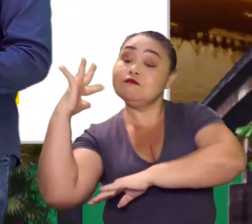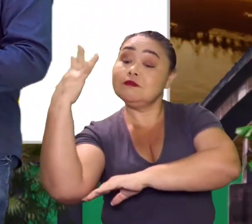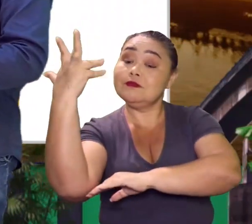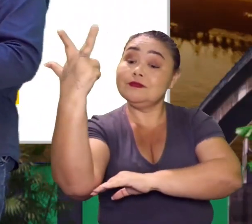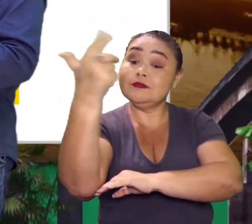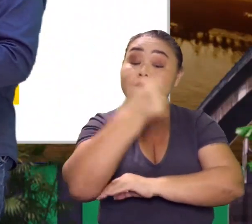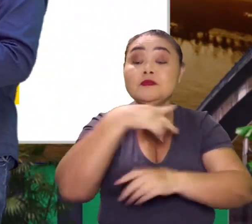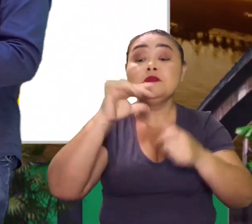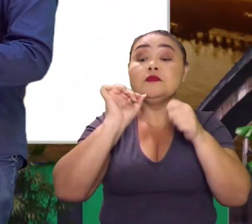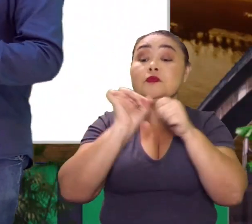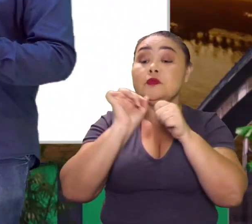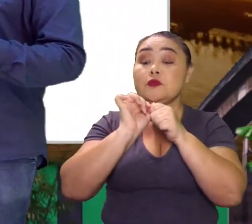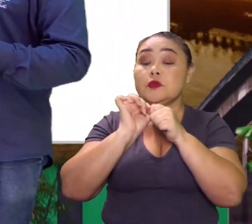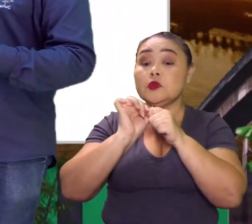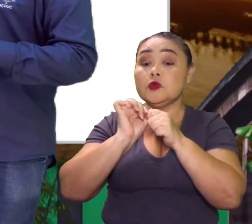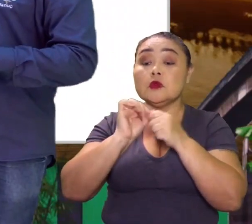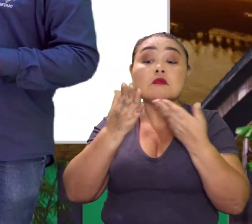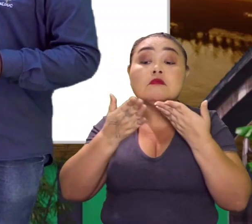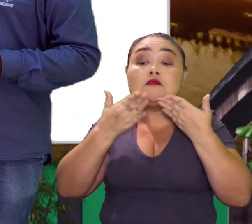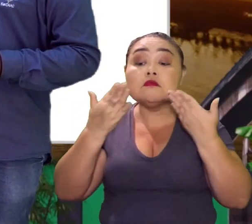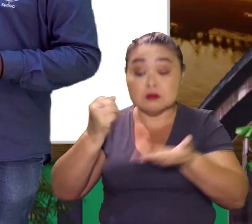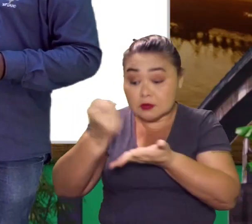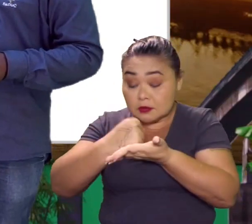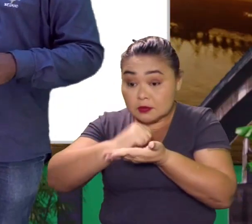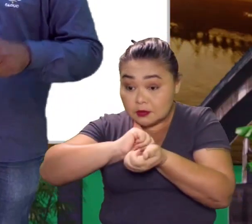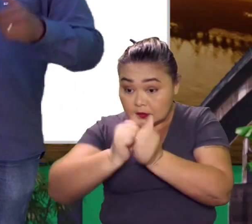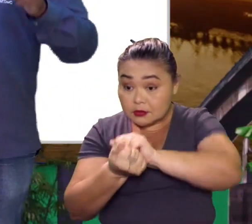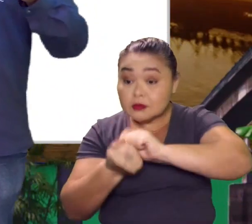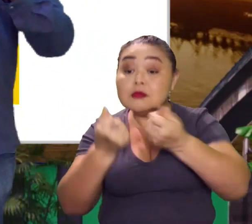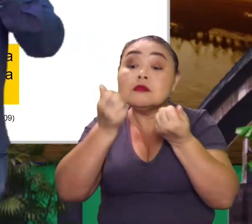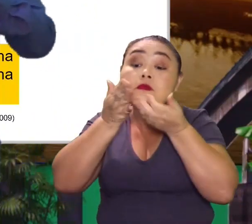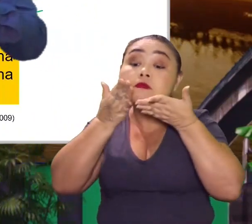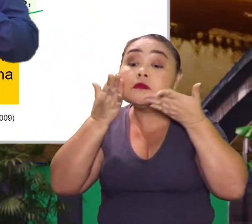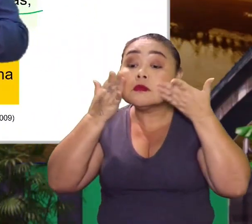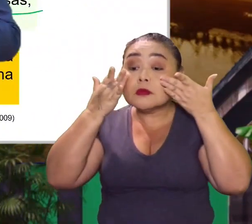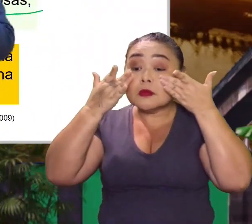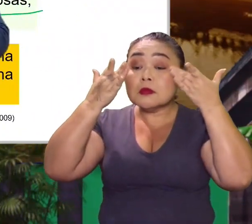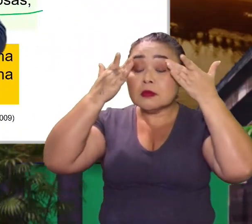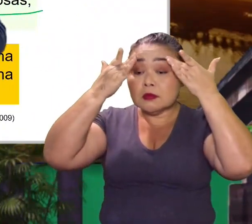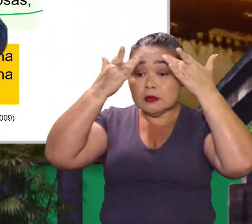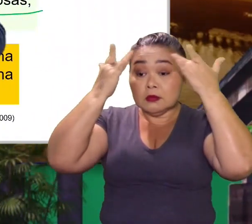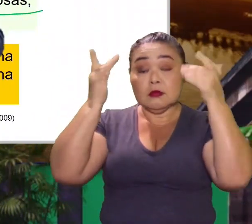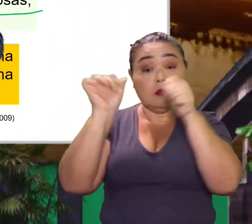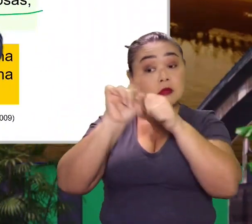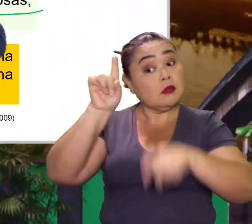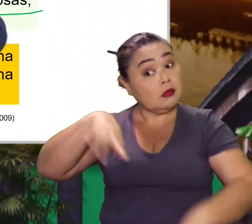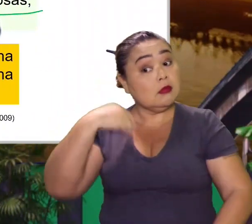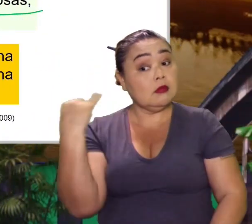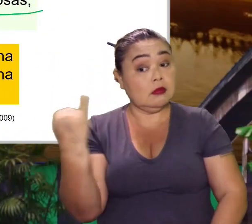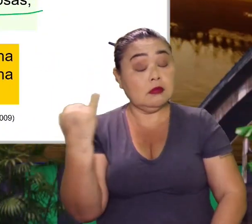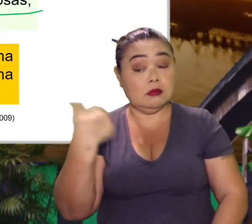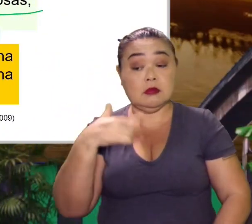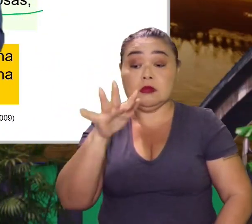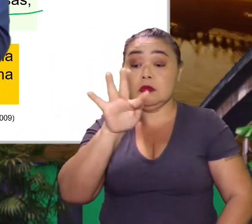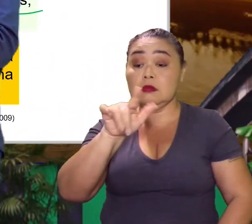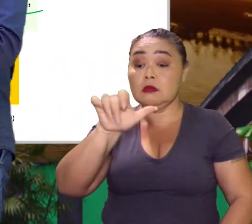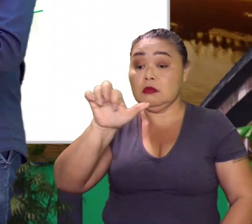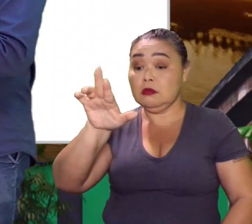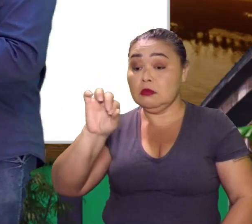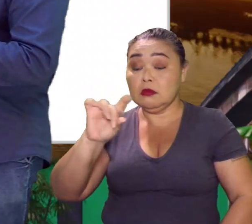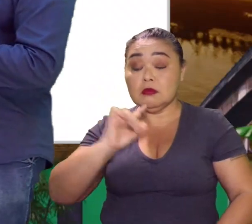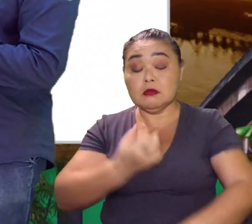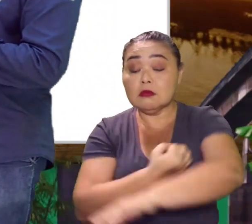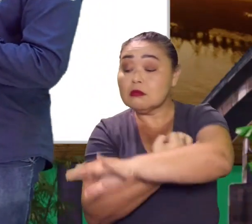amazônica para produzir os cosméticos dela. Então, um outro detalhe importante sobre essa questão da flora,